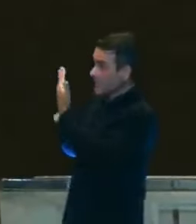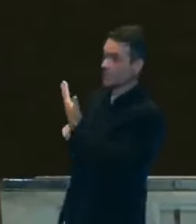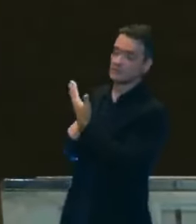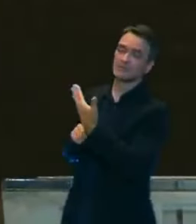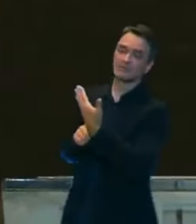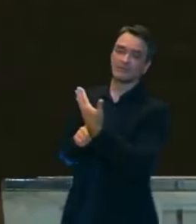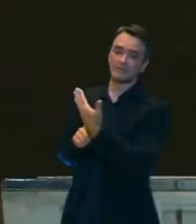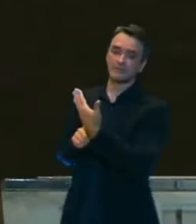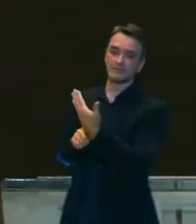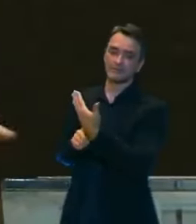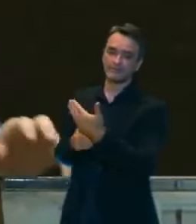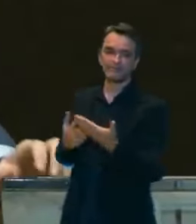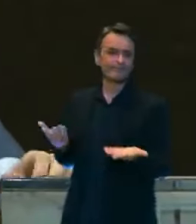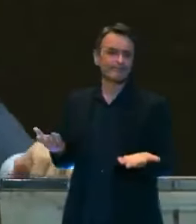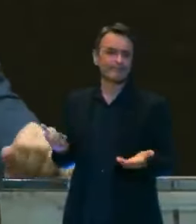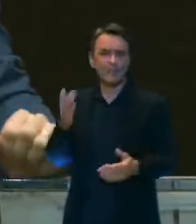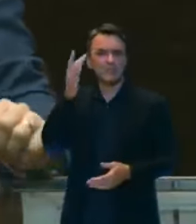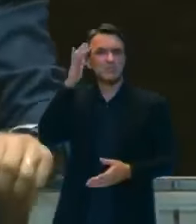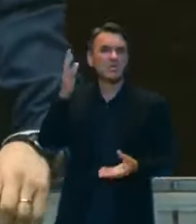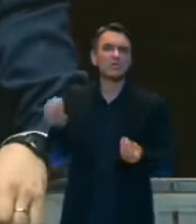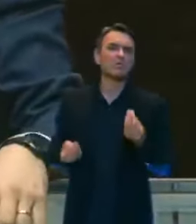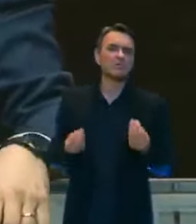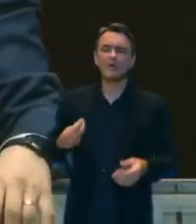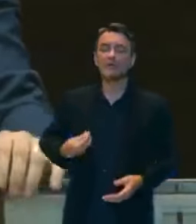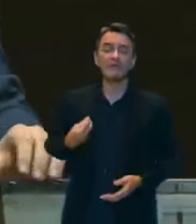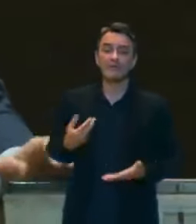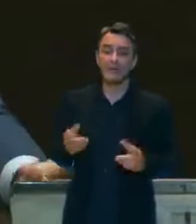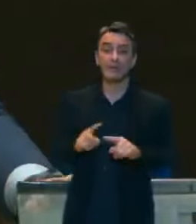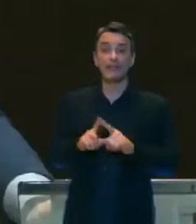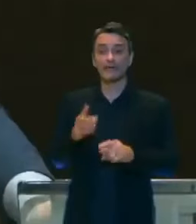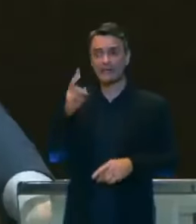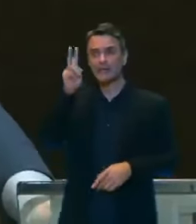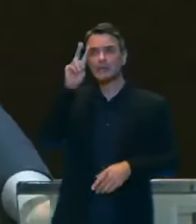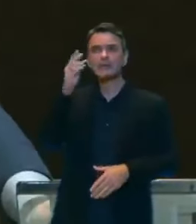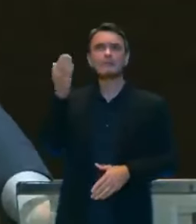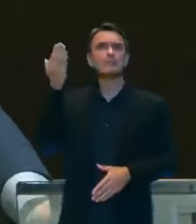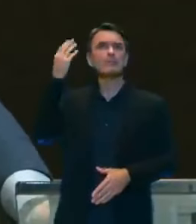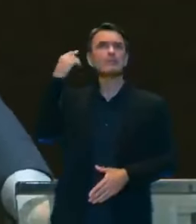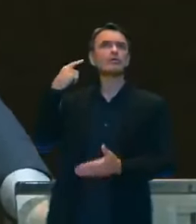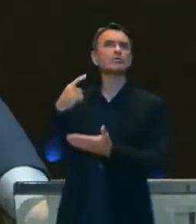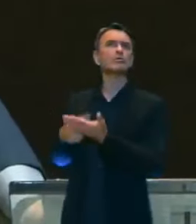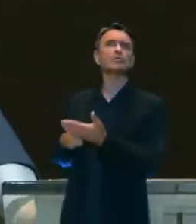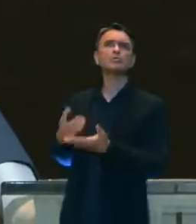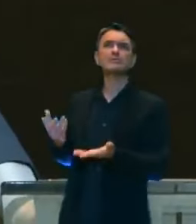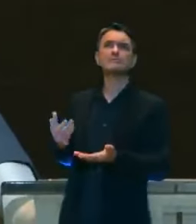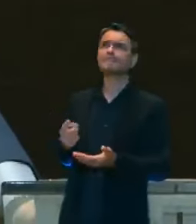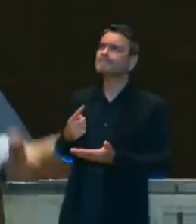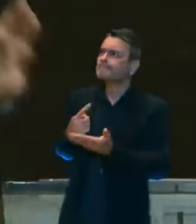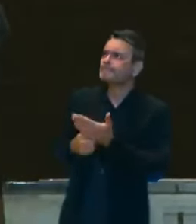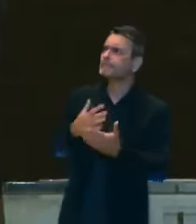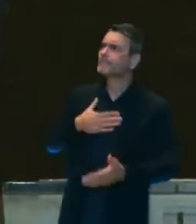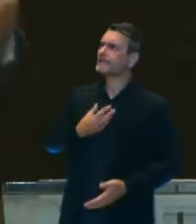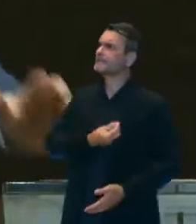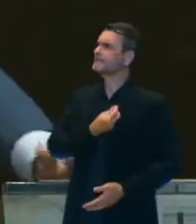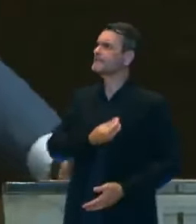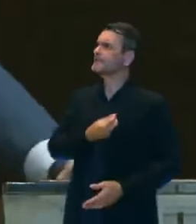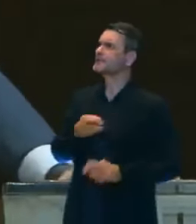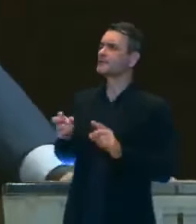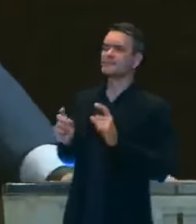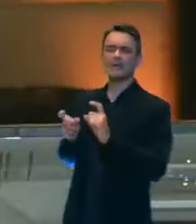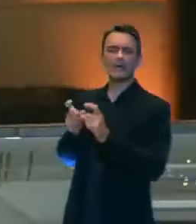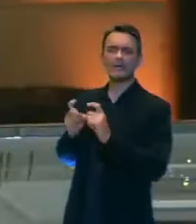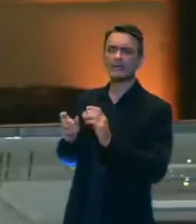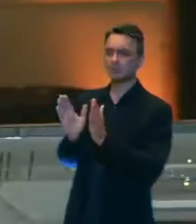não sei se você já viveu isso, mas eu lembro de encontros que marcaram a minha vida. Eu lembro de um dia, uma reunião de